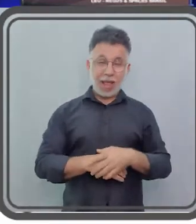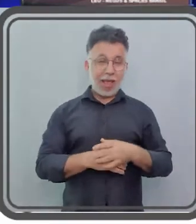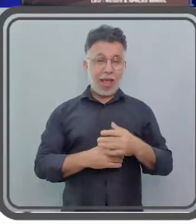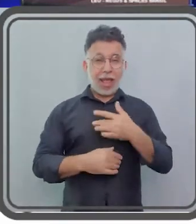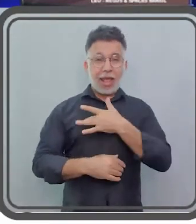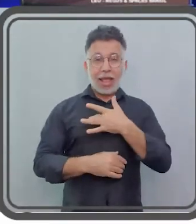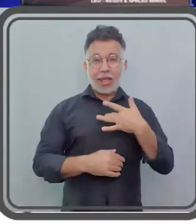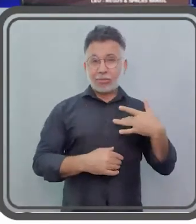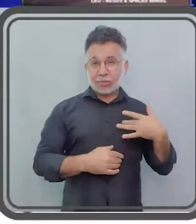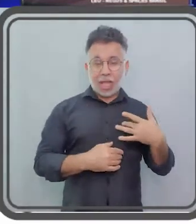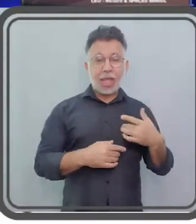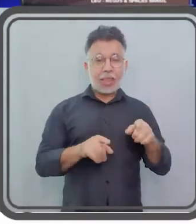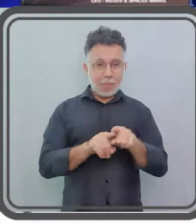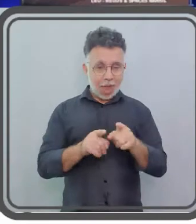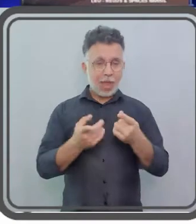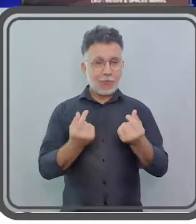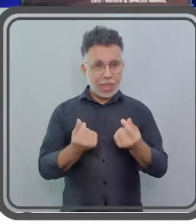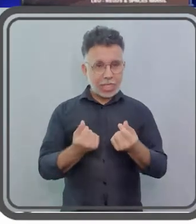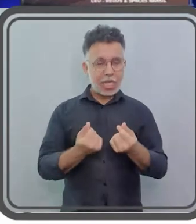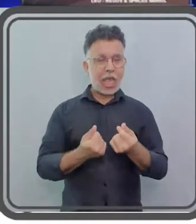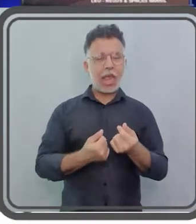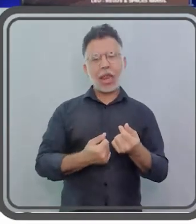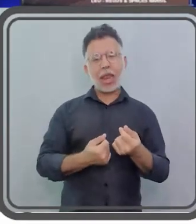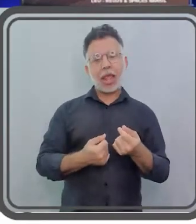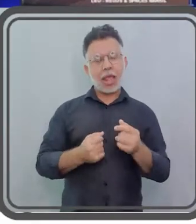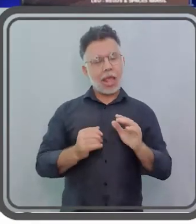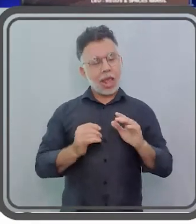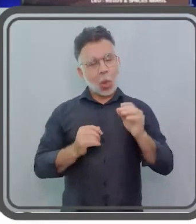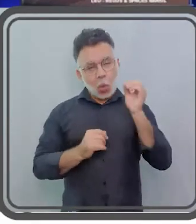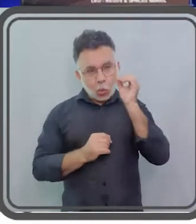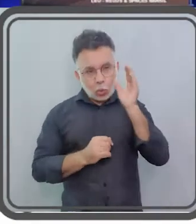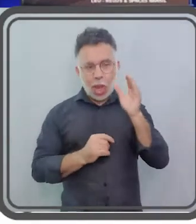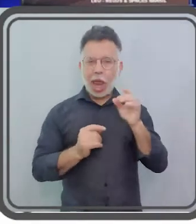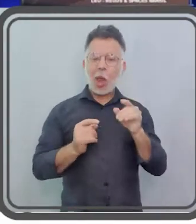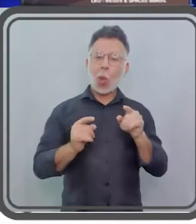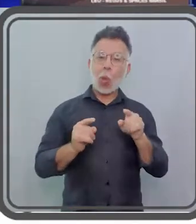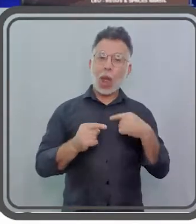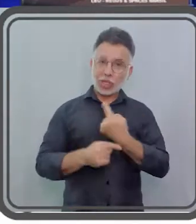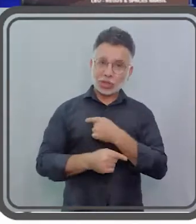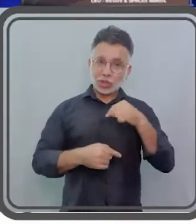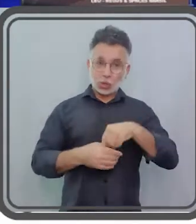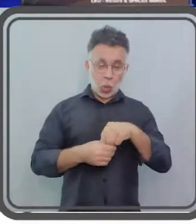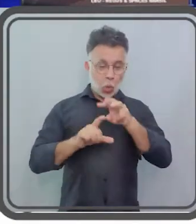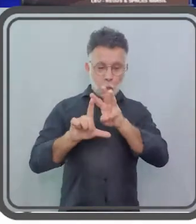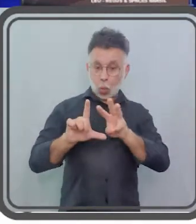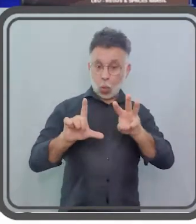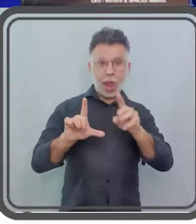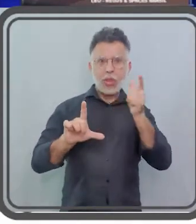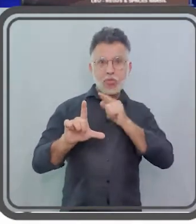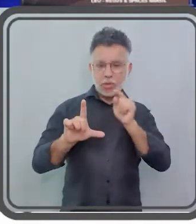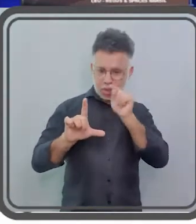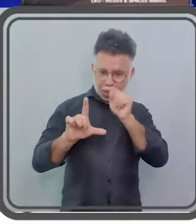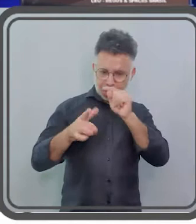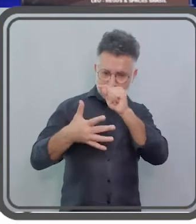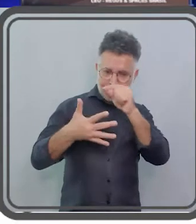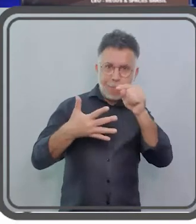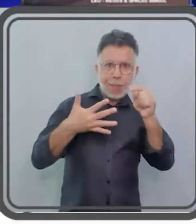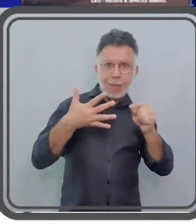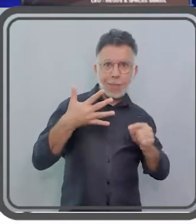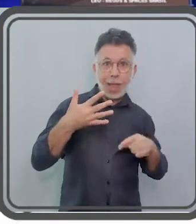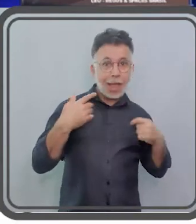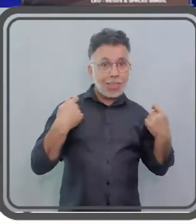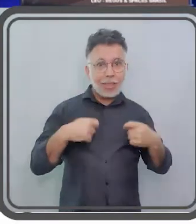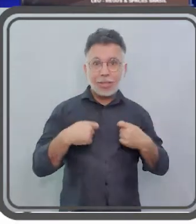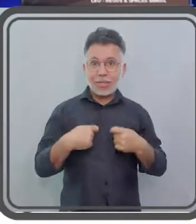financeira, saúde organizacional, fit cultural. A gente numa plataforma só consegue identificar